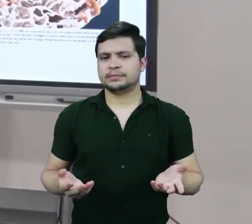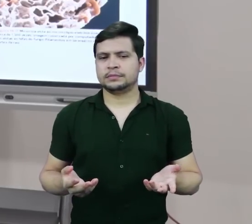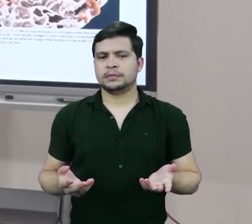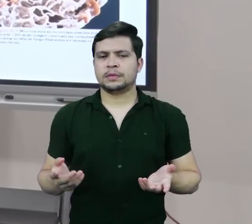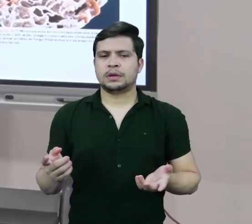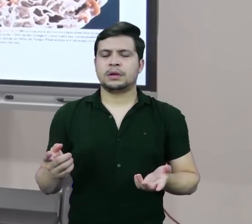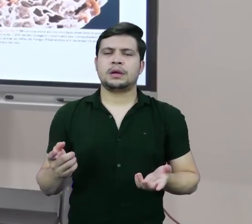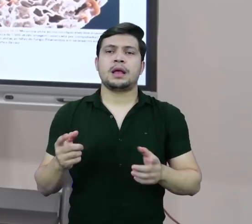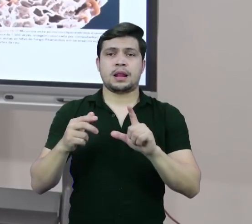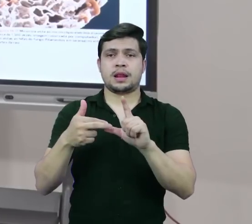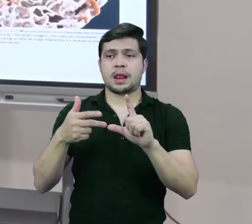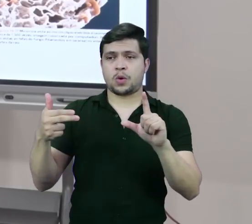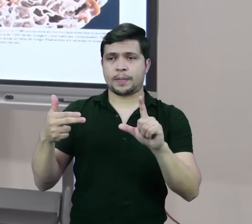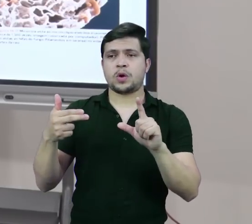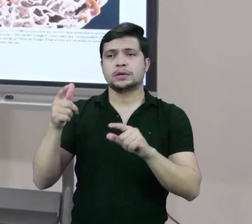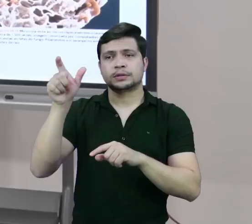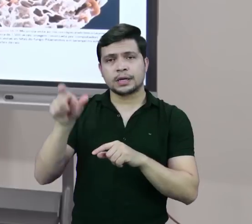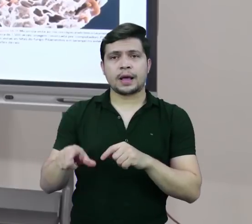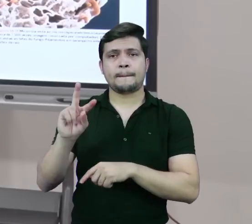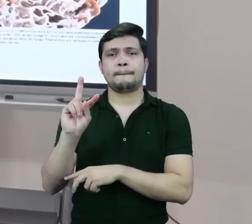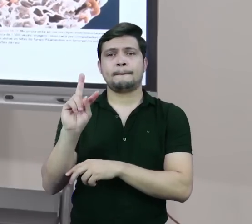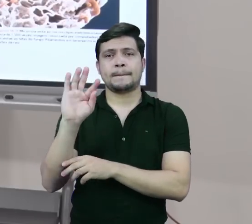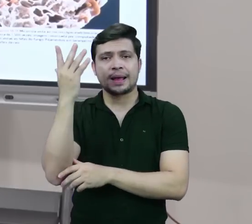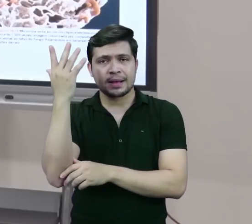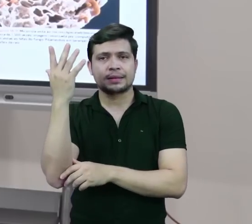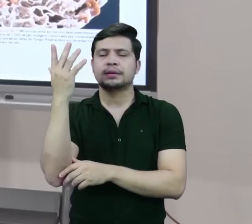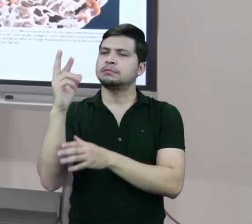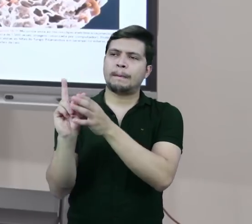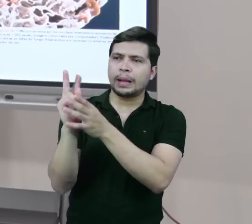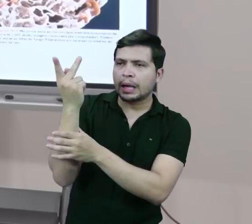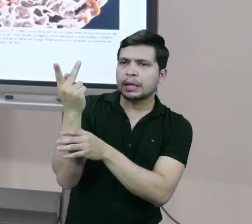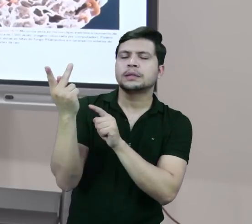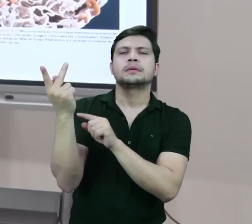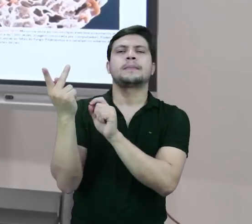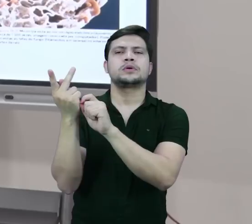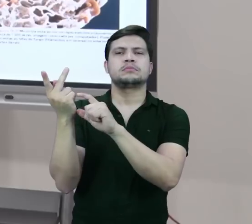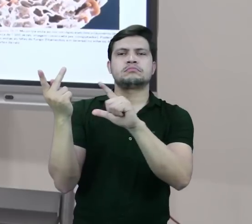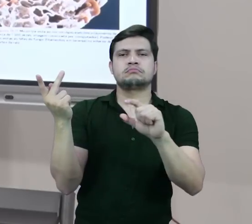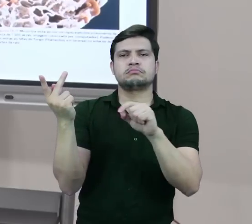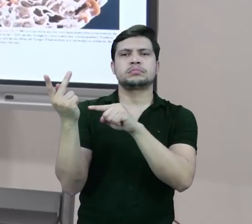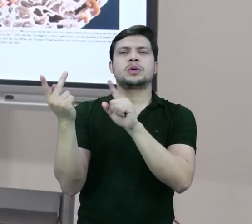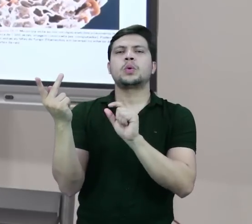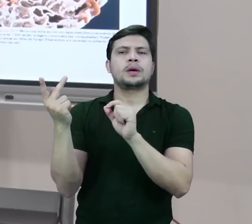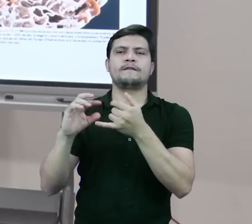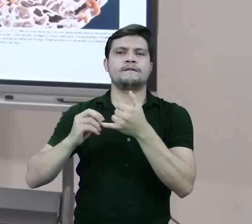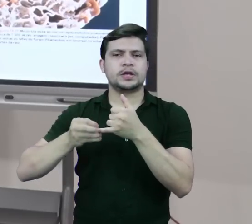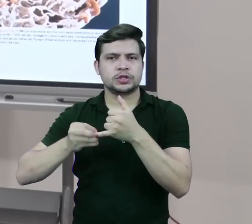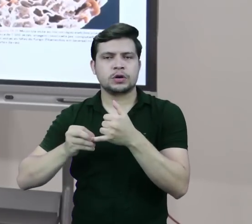lembra, gente, as leguminosas são aquelas plantas que produzem uma vagem, né? O feijão, a